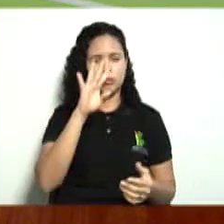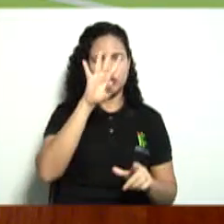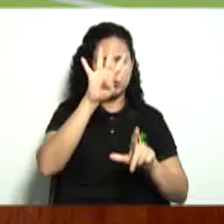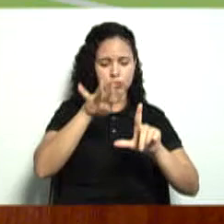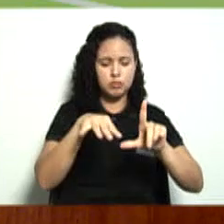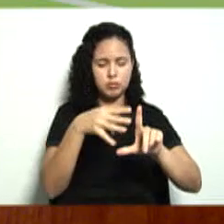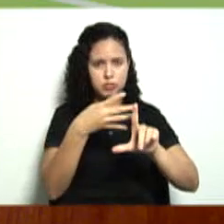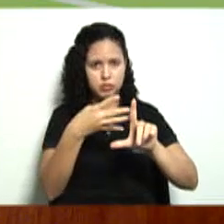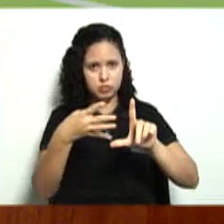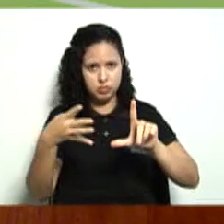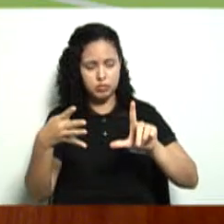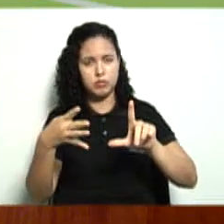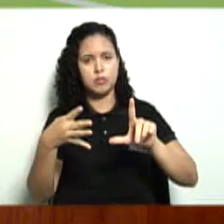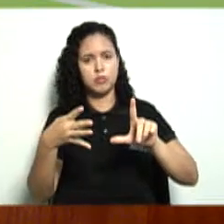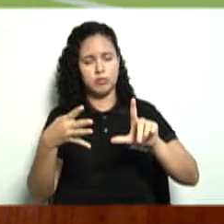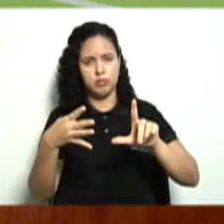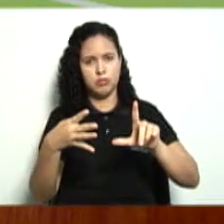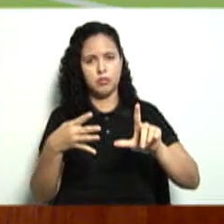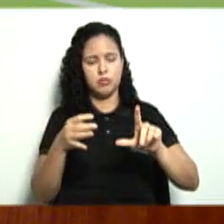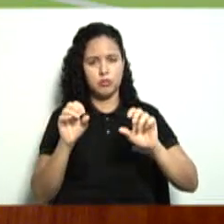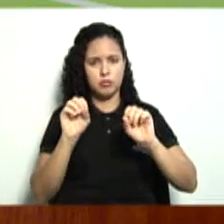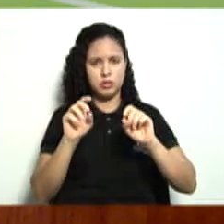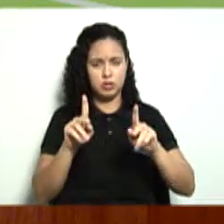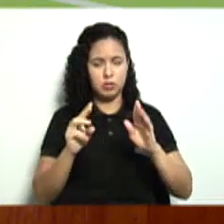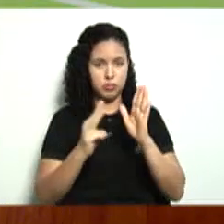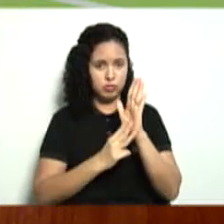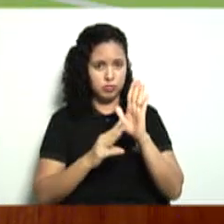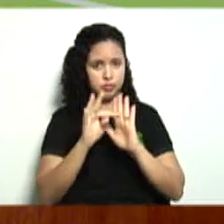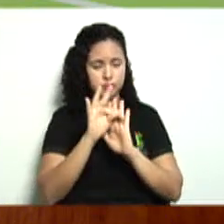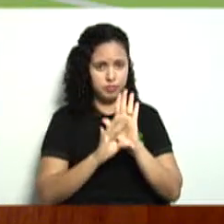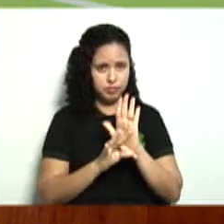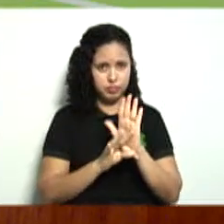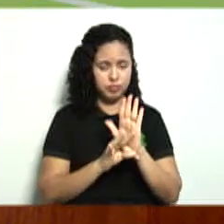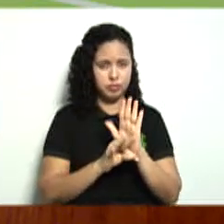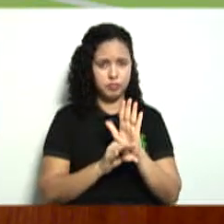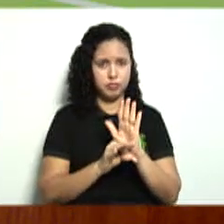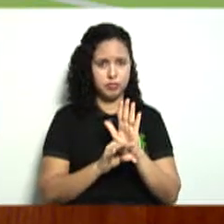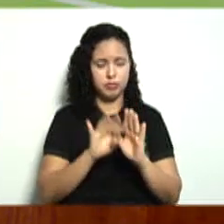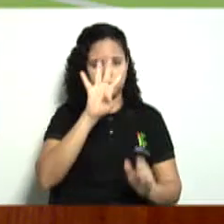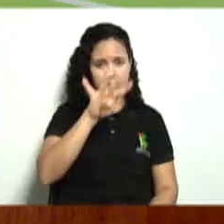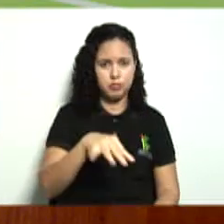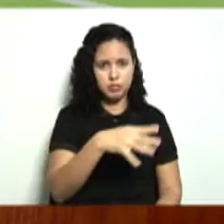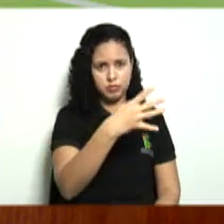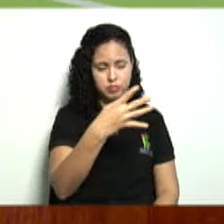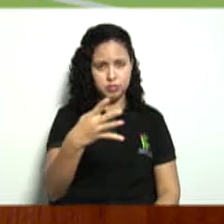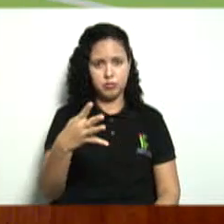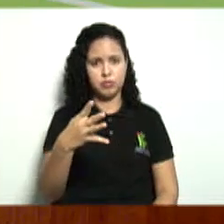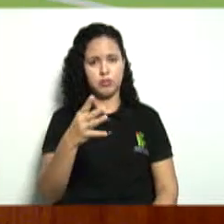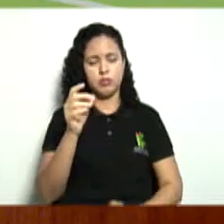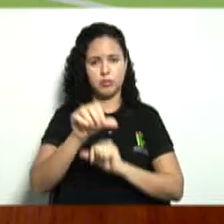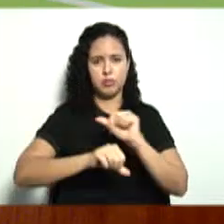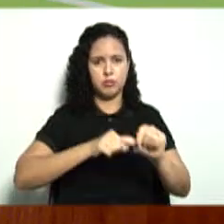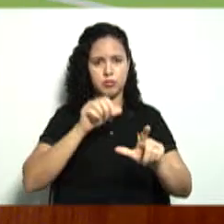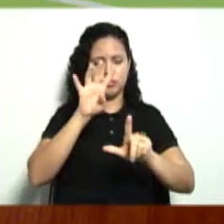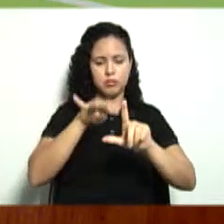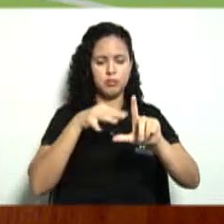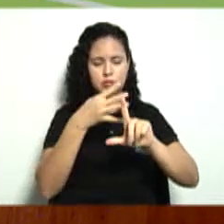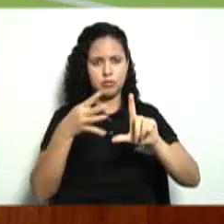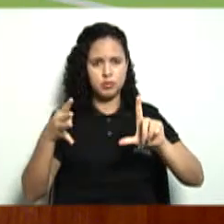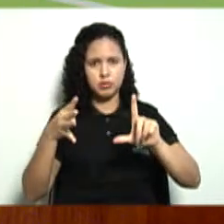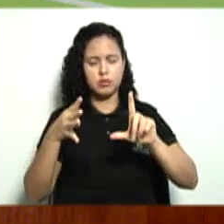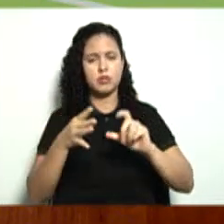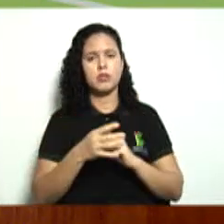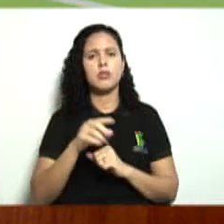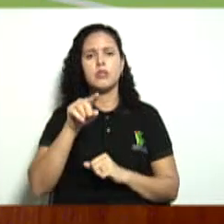planilhas eletrônicas, o Word é um editor de texto, o Excel é um software de editor de planilhas eletrônicas, mas você